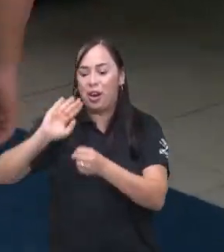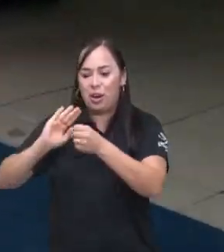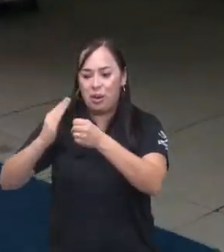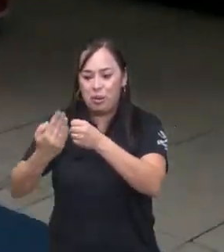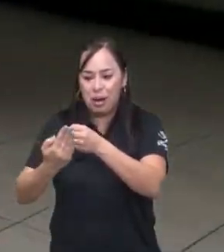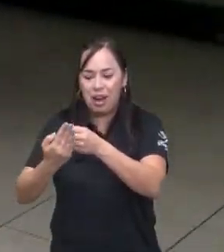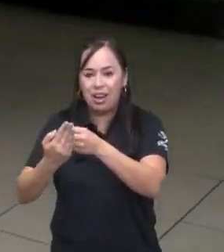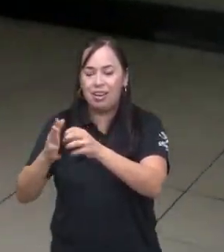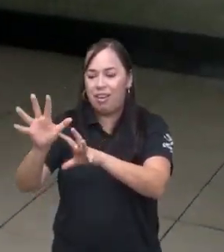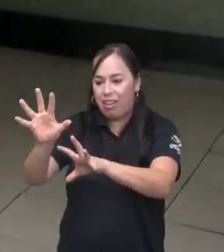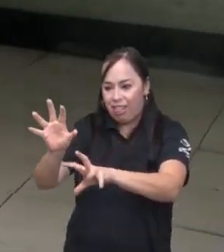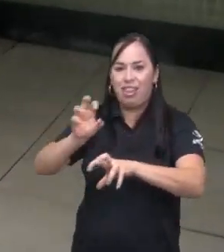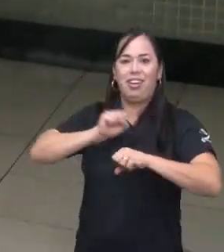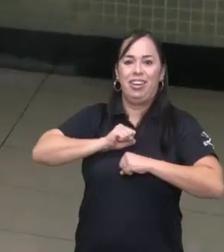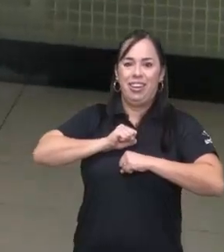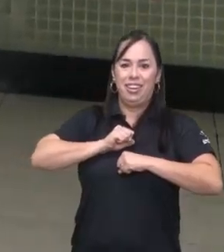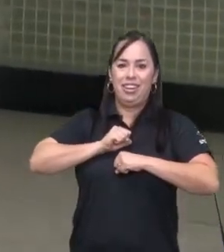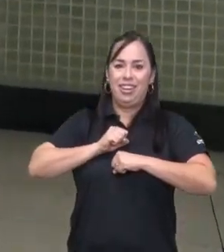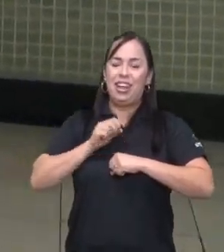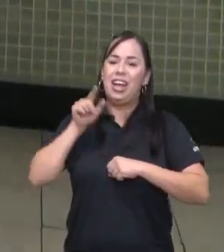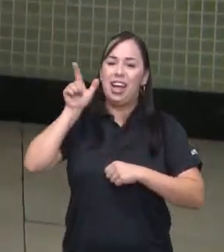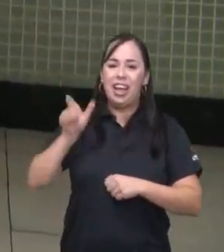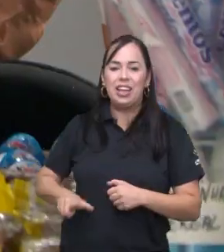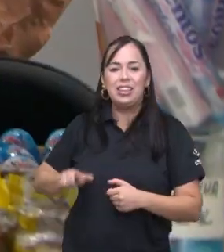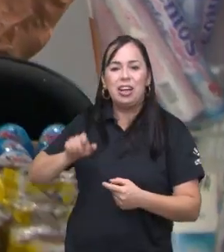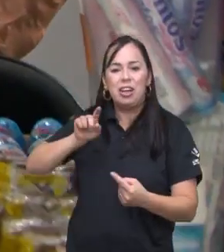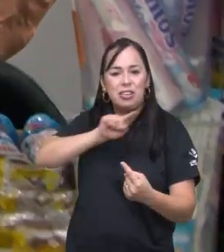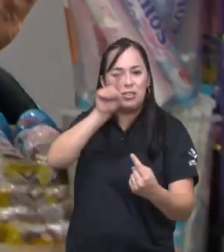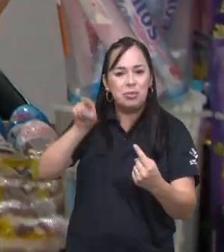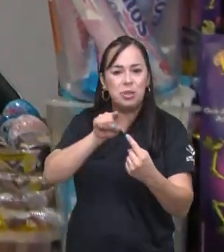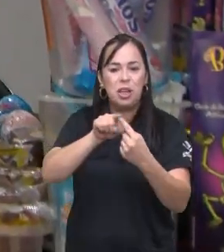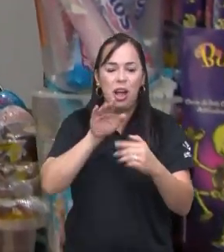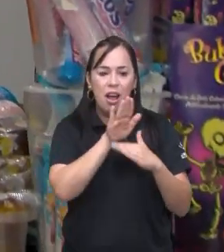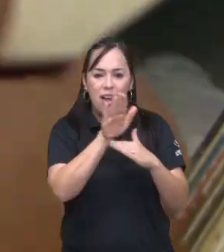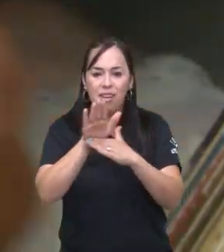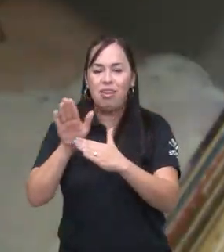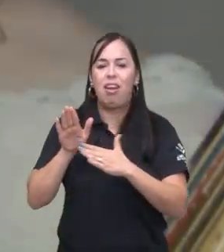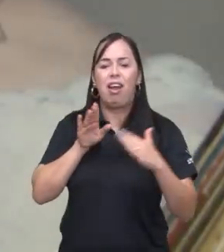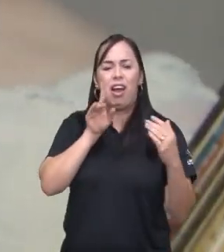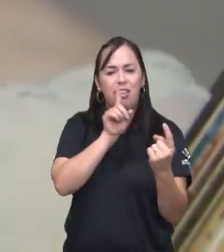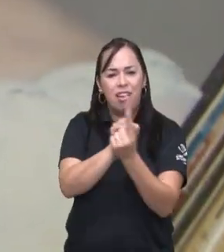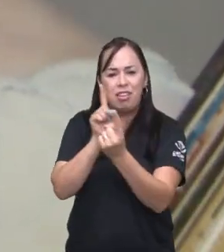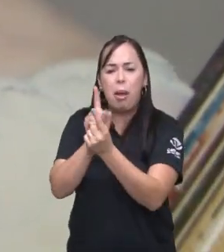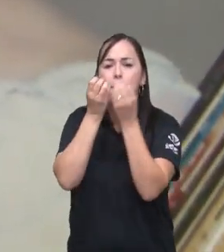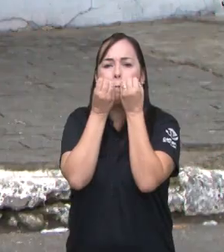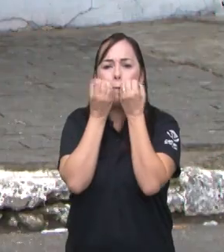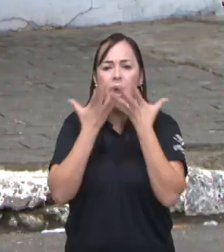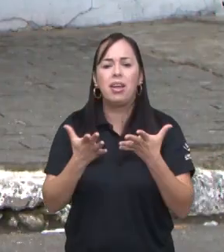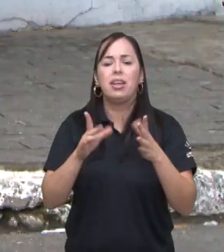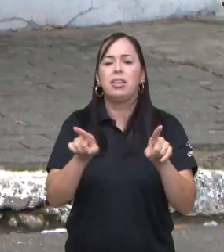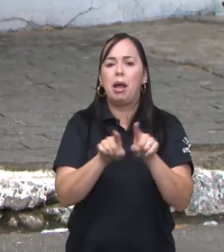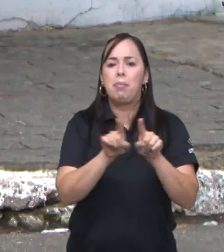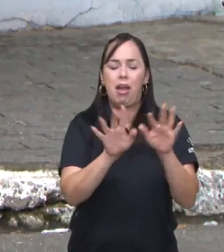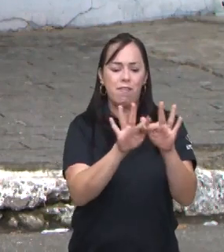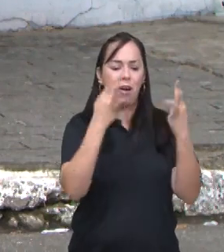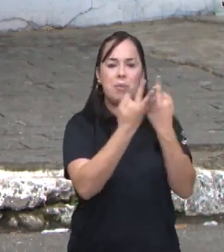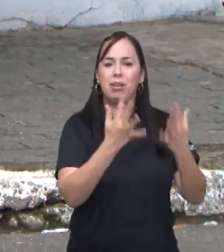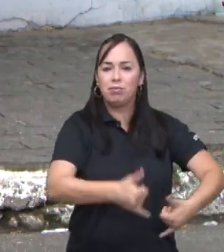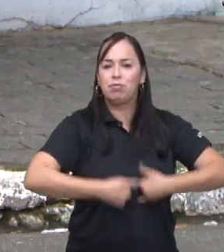Deodédio. Como missão de vida, ele busca ajudar o próximo, atender bem o cliente, ter orgulho da família e gratidão pelo